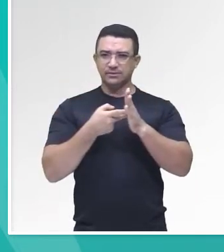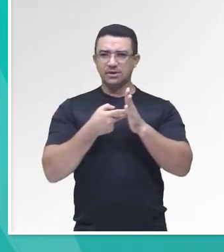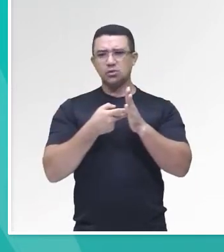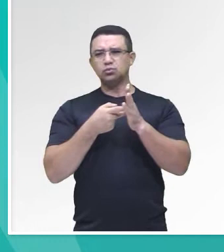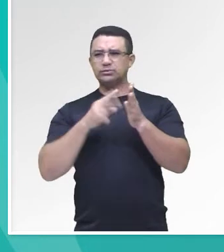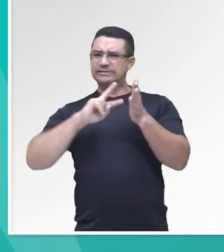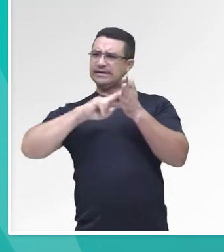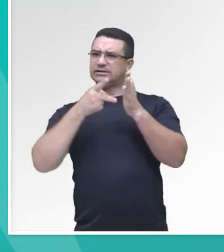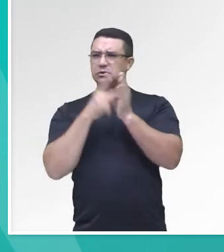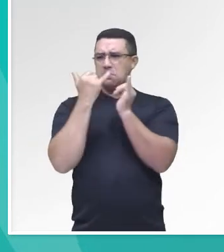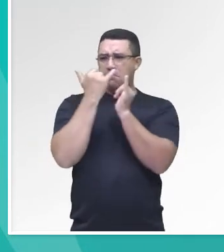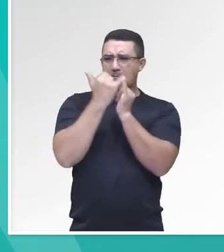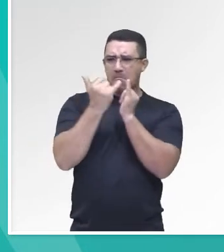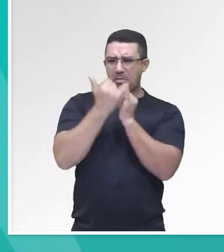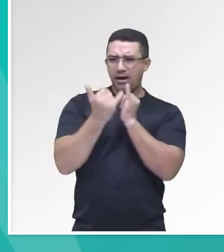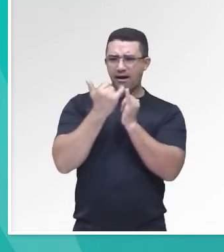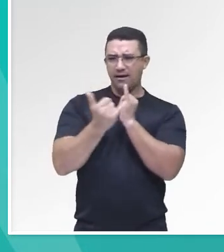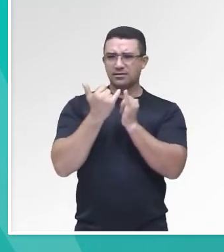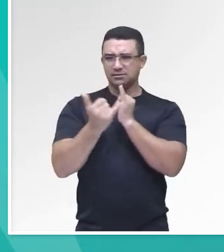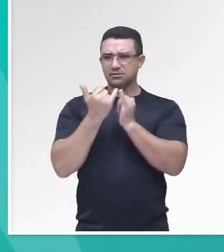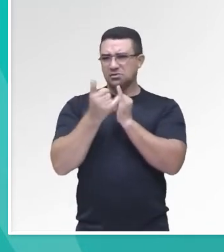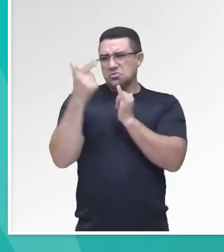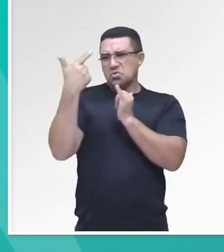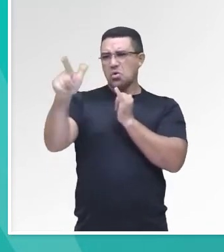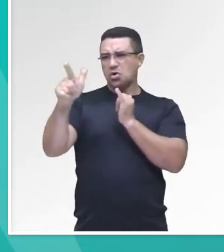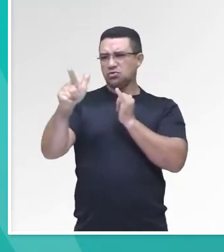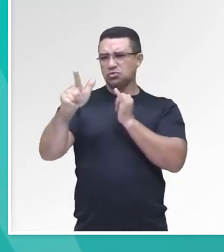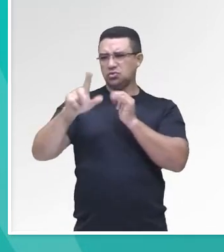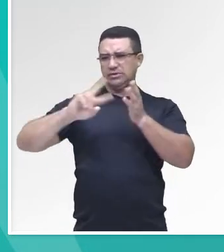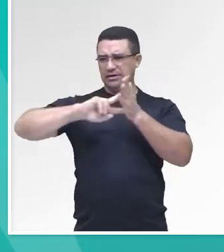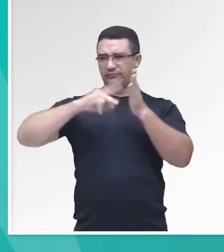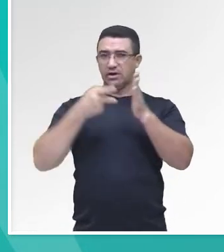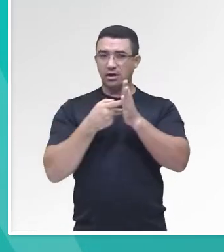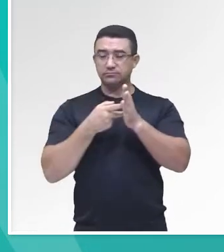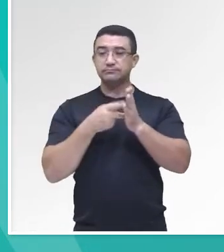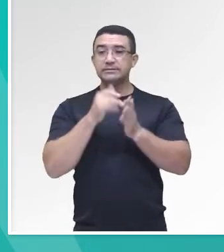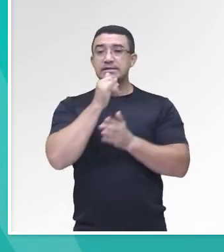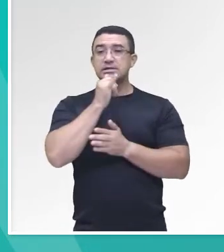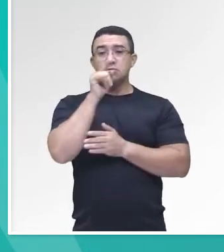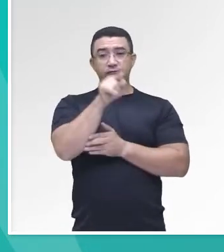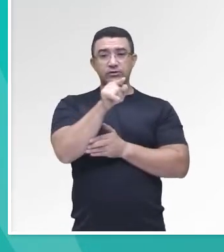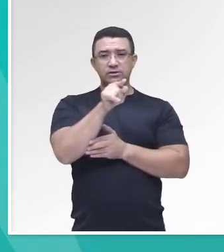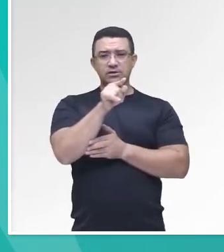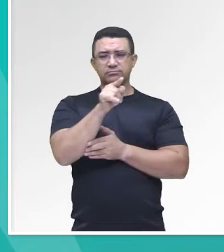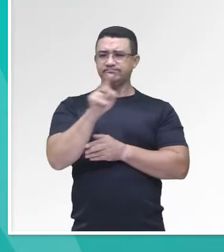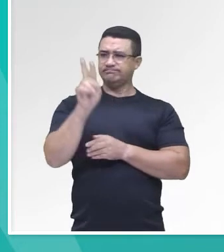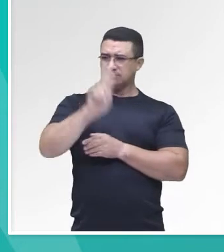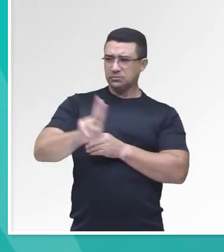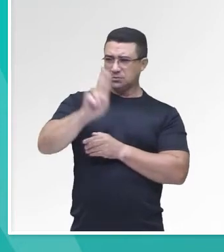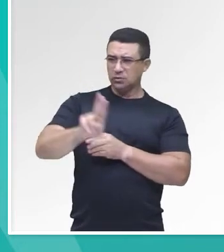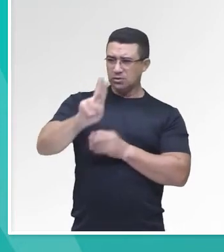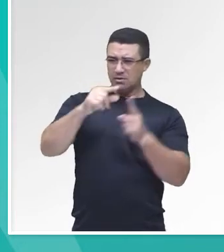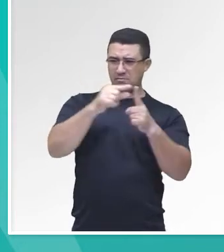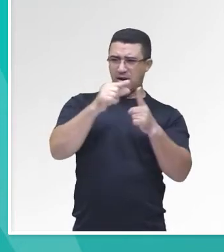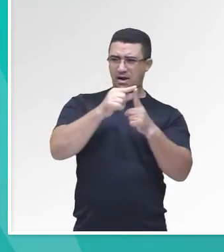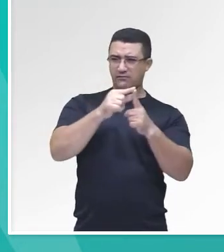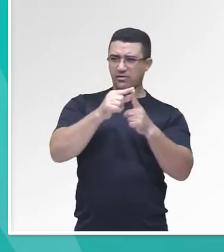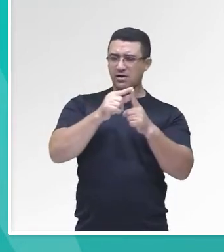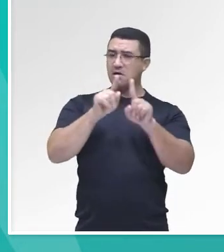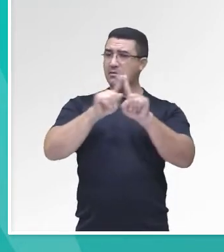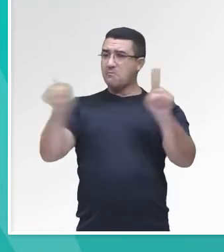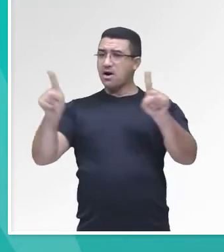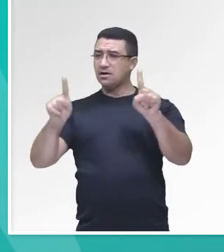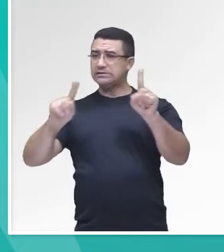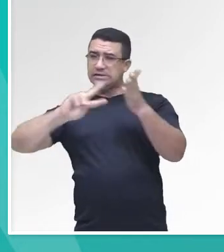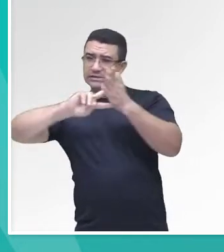figurado. Então, você usa uma palavra, né, e que ela vai ter um outro